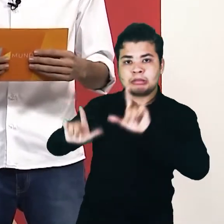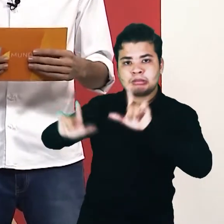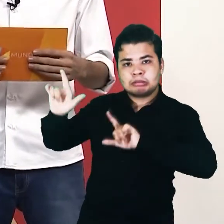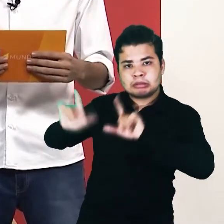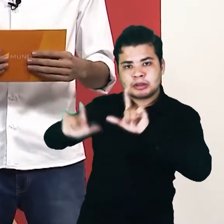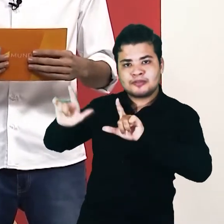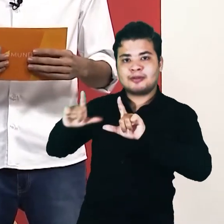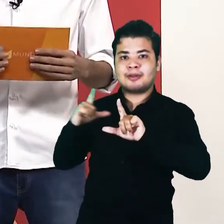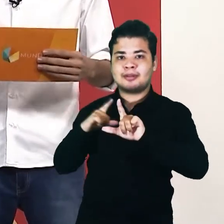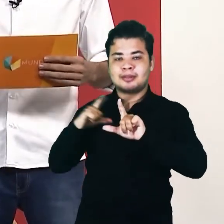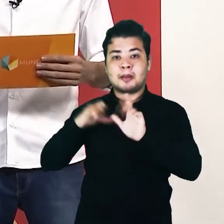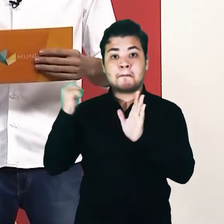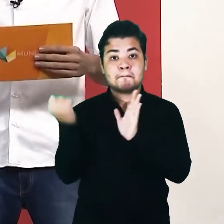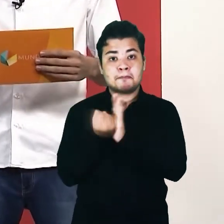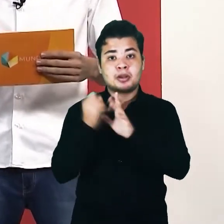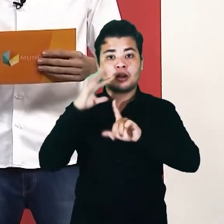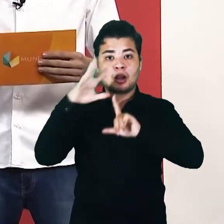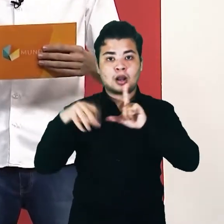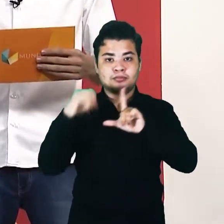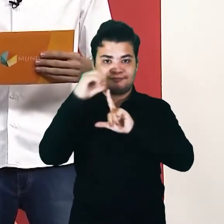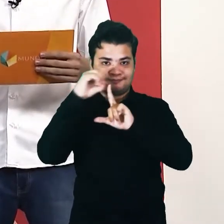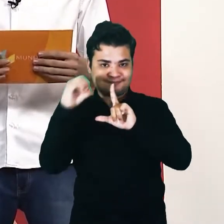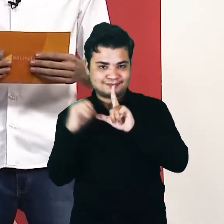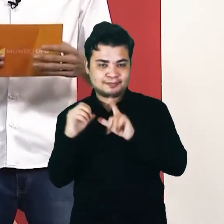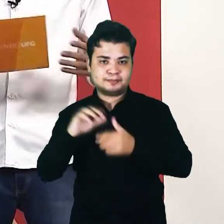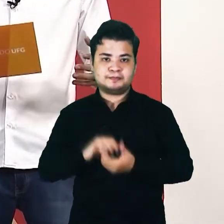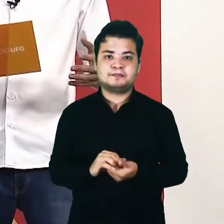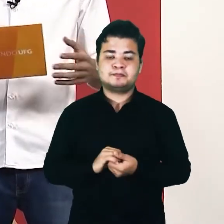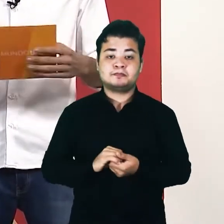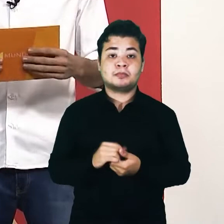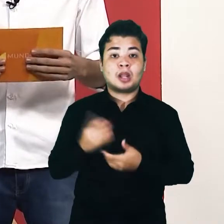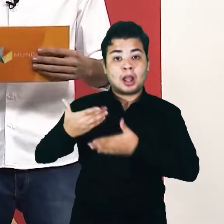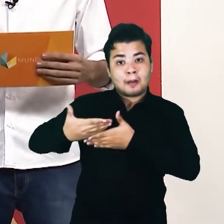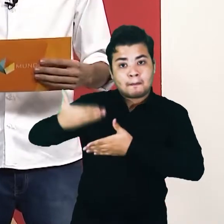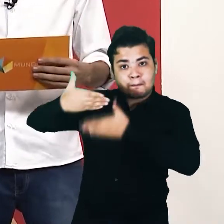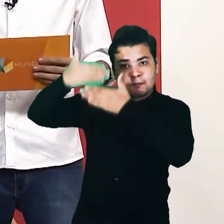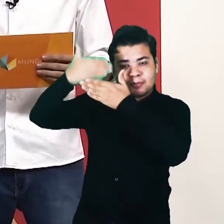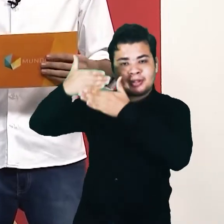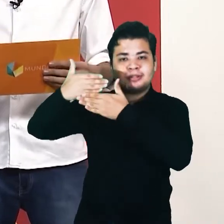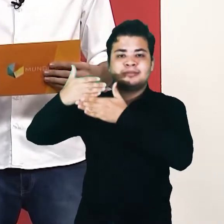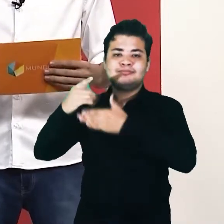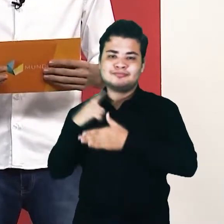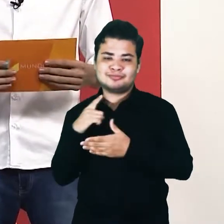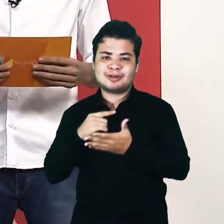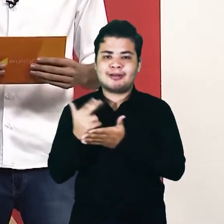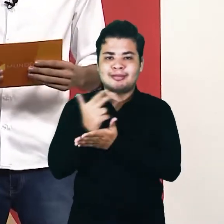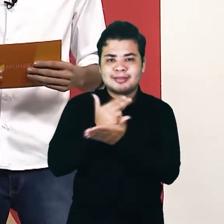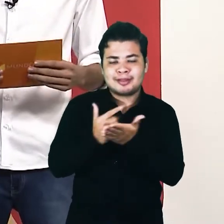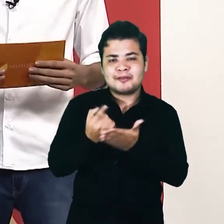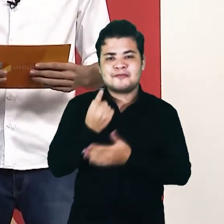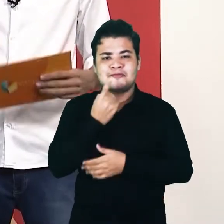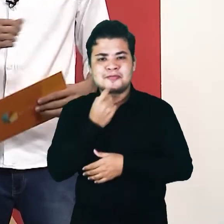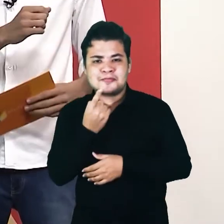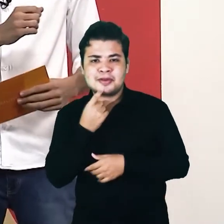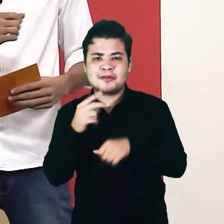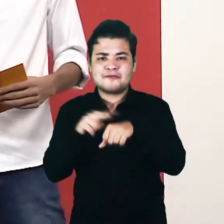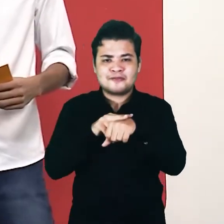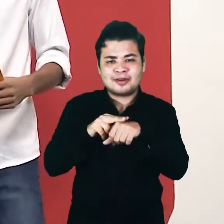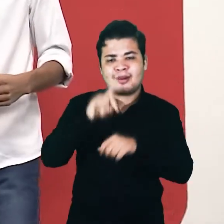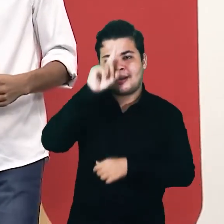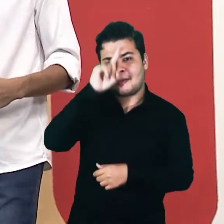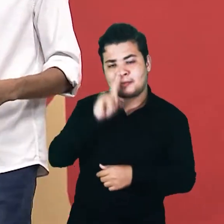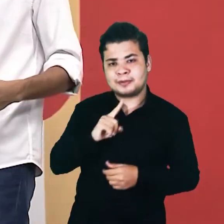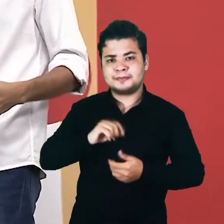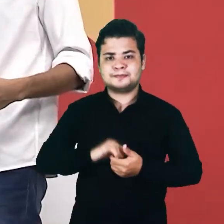programa Mundo UFG e atrás da TV a parede em detalhes com vermelho, verde e amarelo. A gente